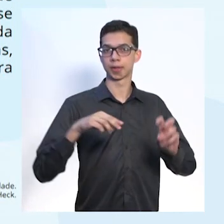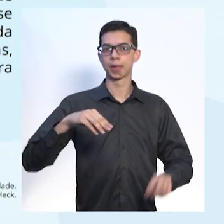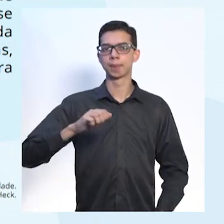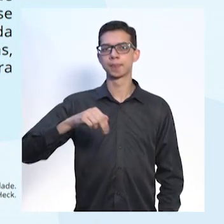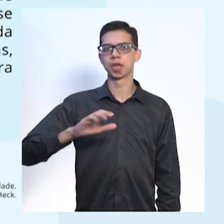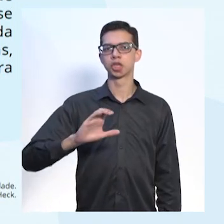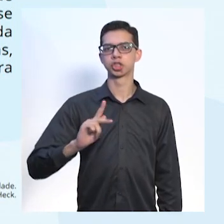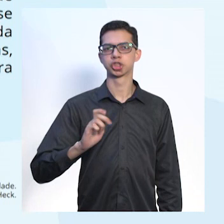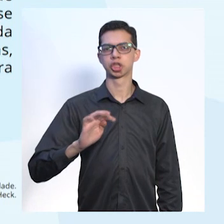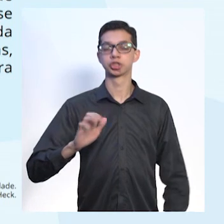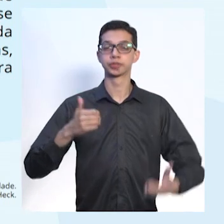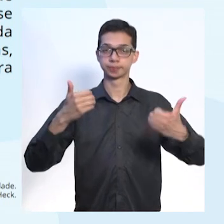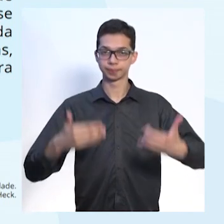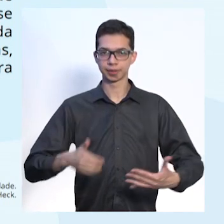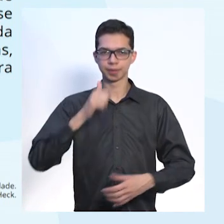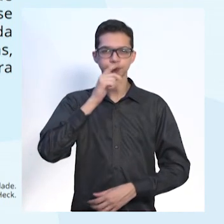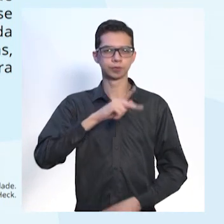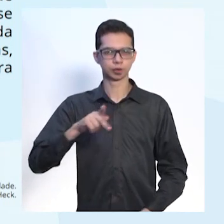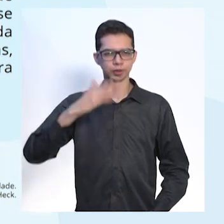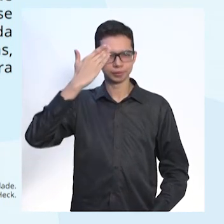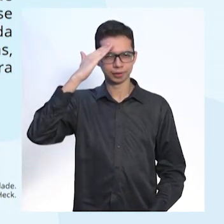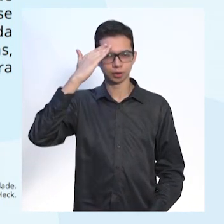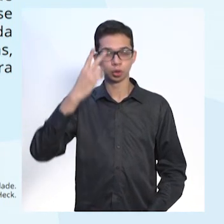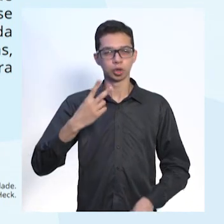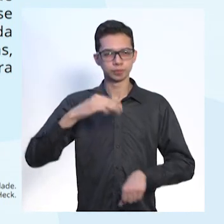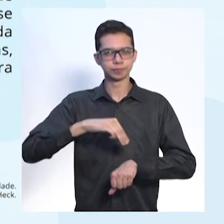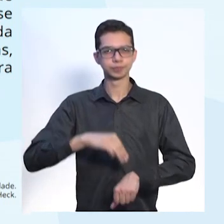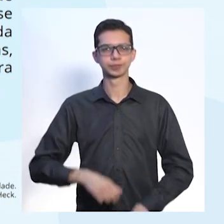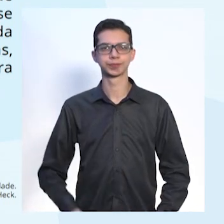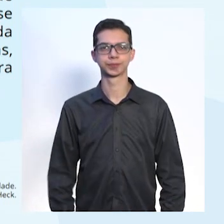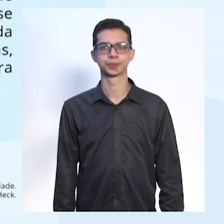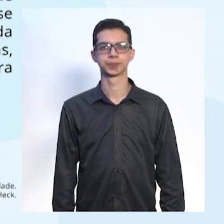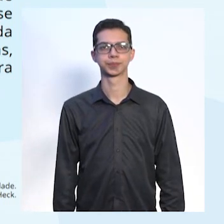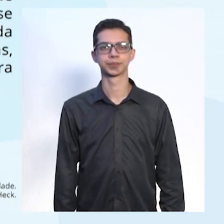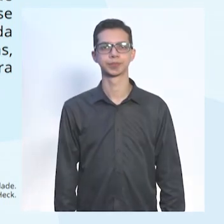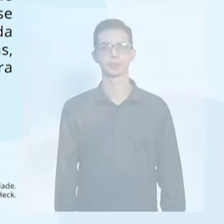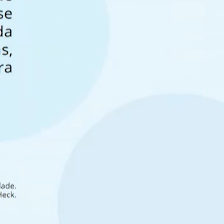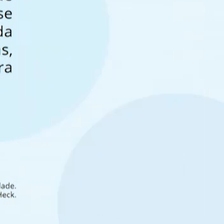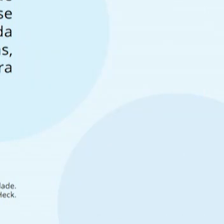Tenta justificar para a Pro. Deu para entender? Então, 2 minutinhos.